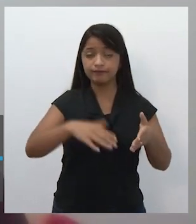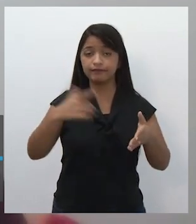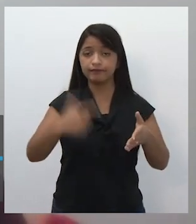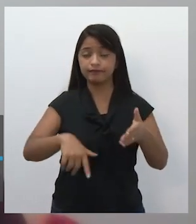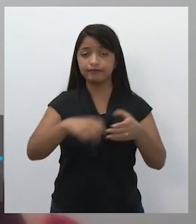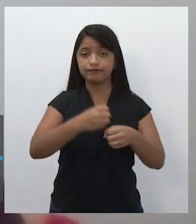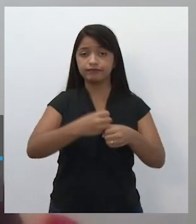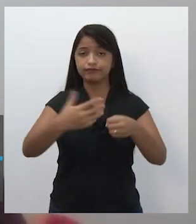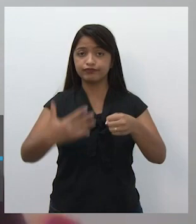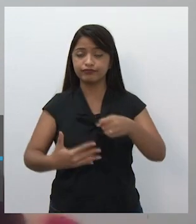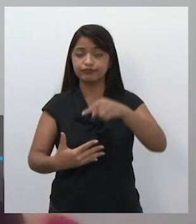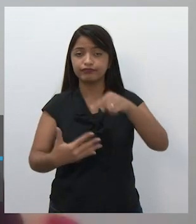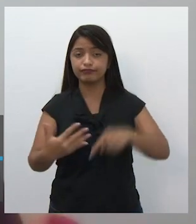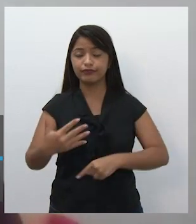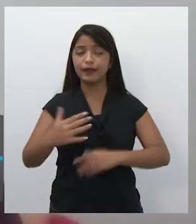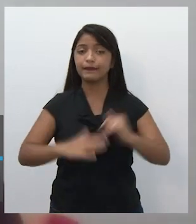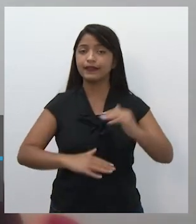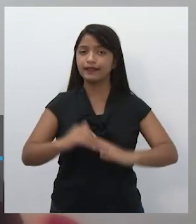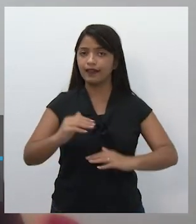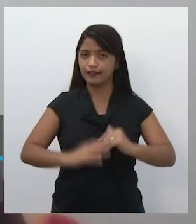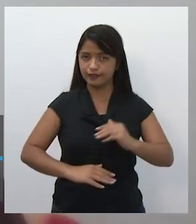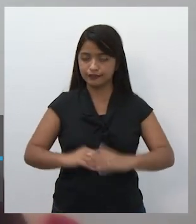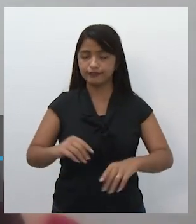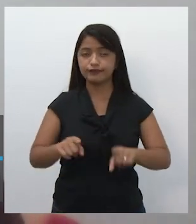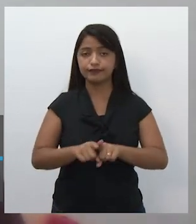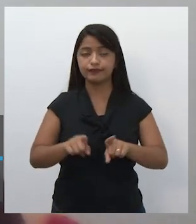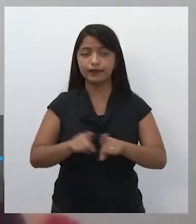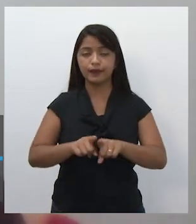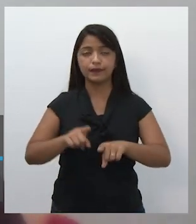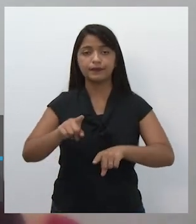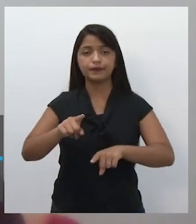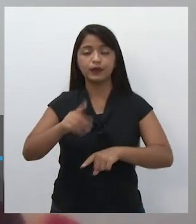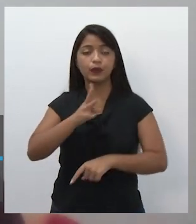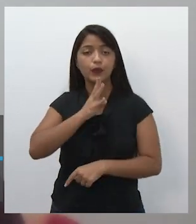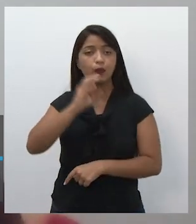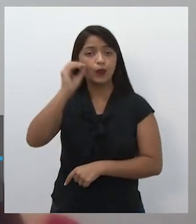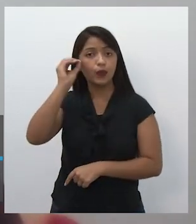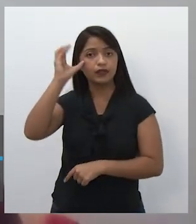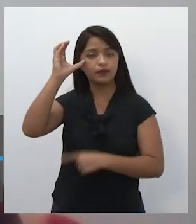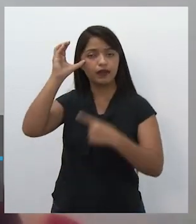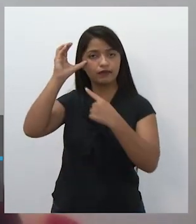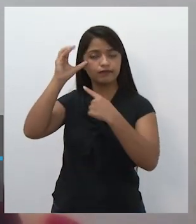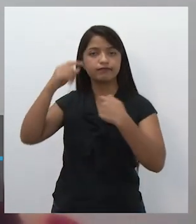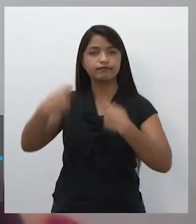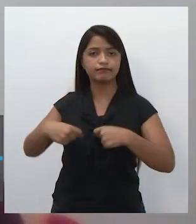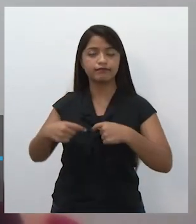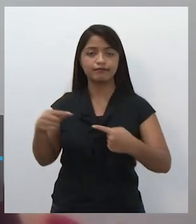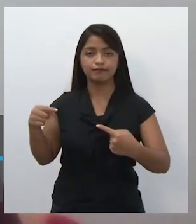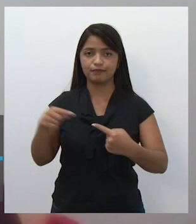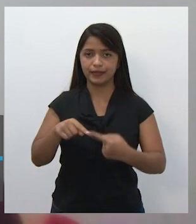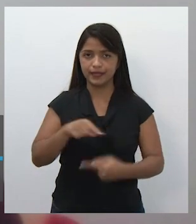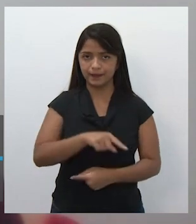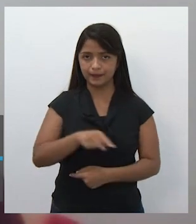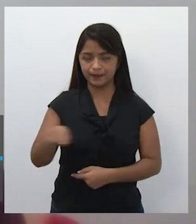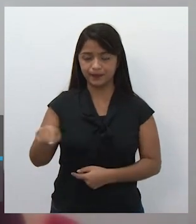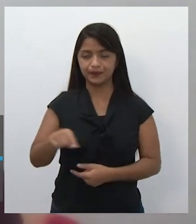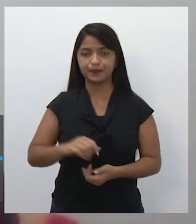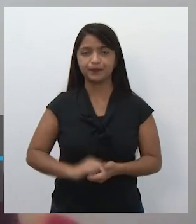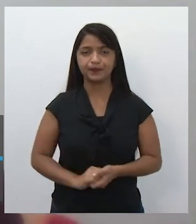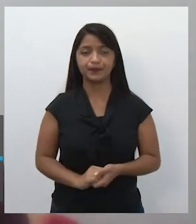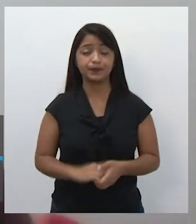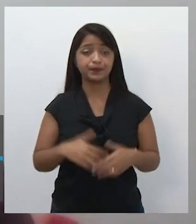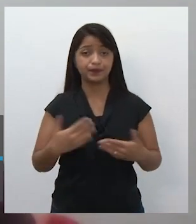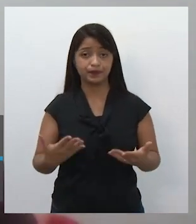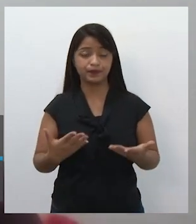ser desenvolvidas e os objetos de conhecimento que estão diretamente relacionados a elas. Tá? Então, para sintetizar um pouquinho, vou pedir para